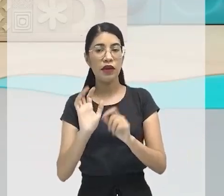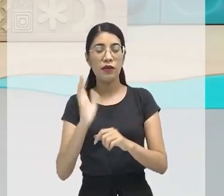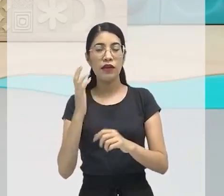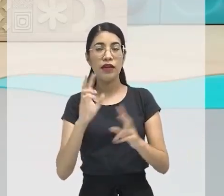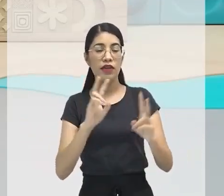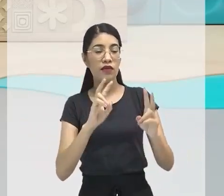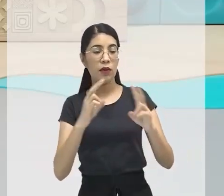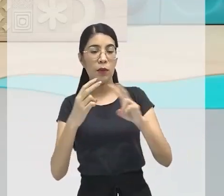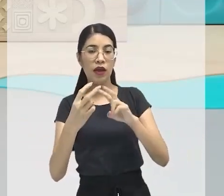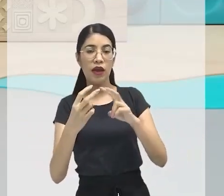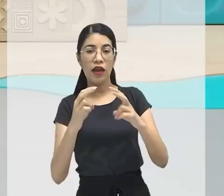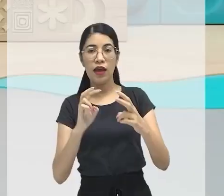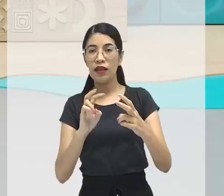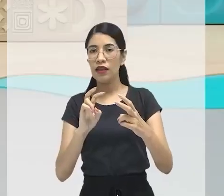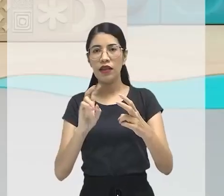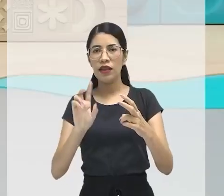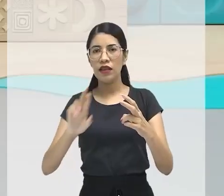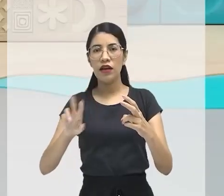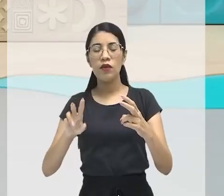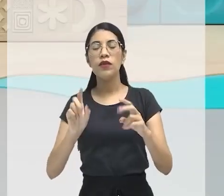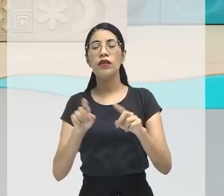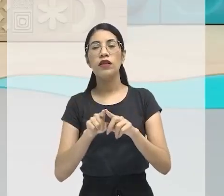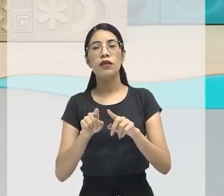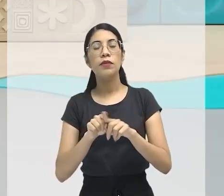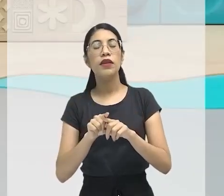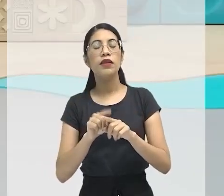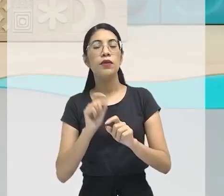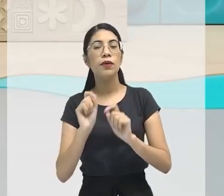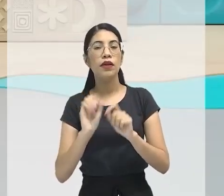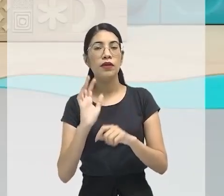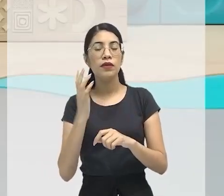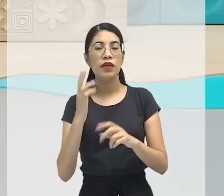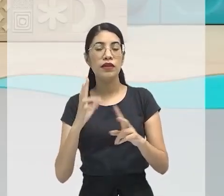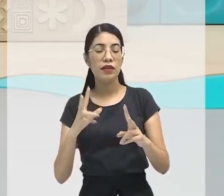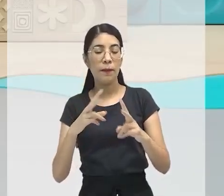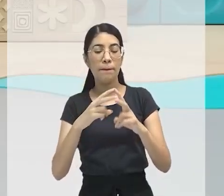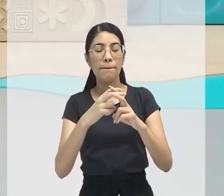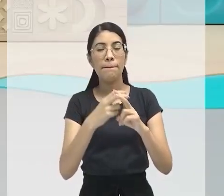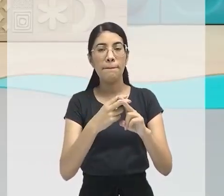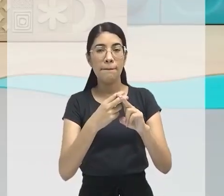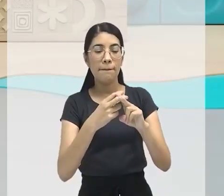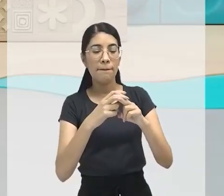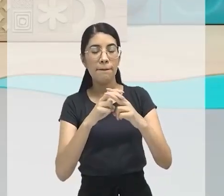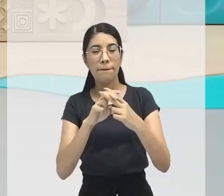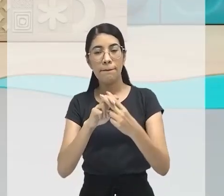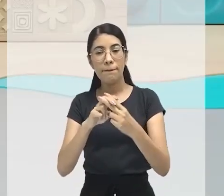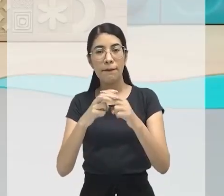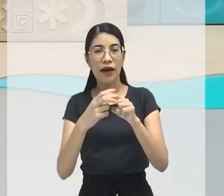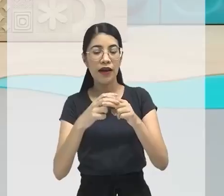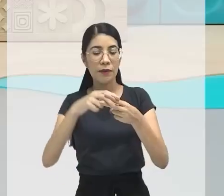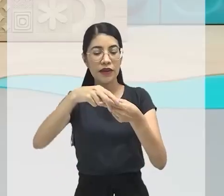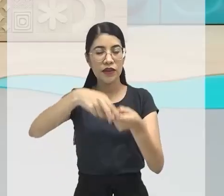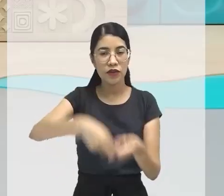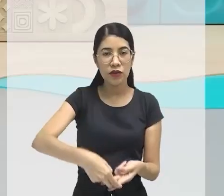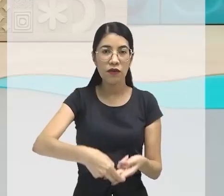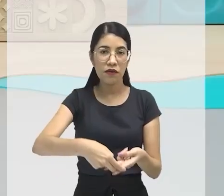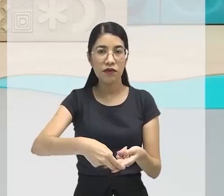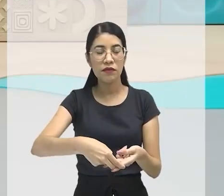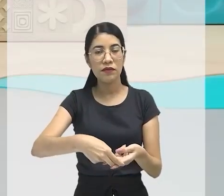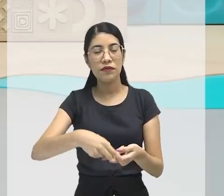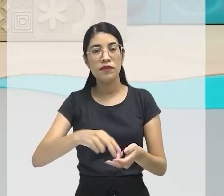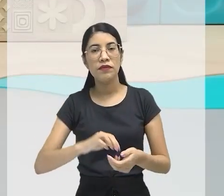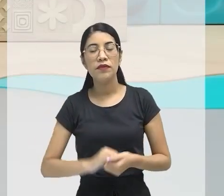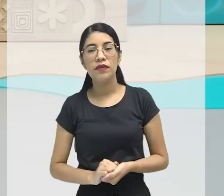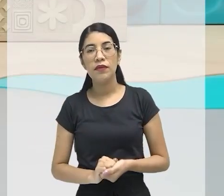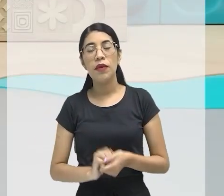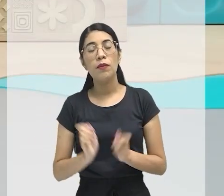fazem aí, né? Mas não ficam circulando muito não, igual o Uka-Uka. Abraça o seu oponente e você tem que derrubar ele ao